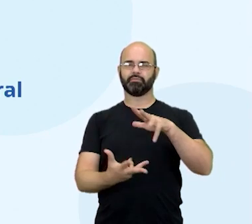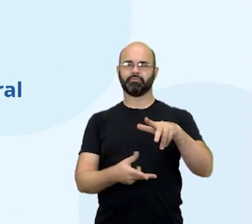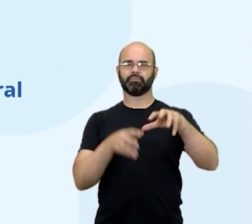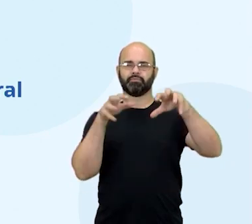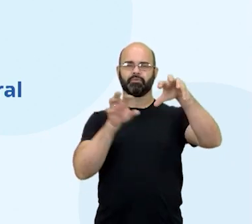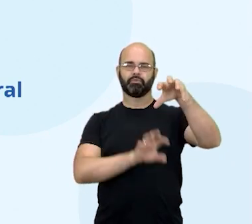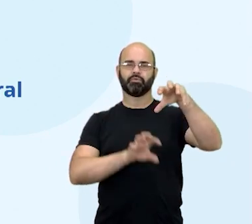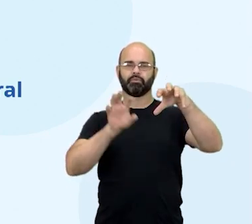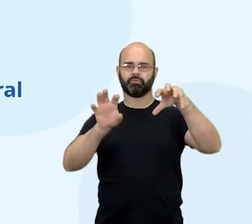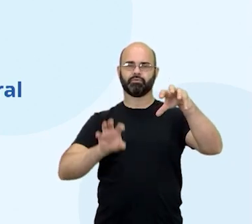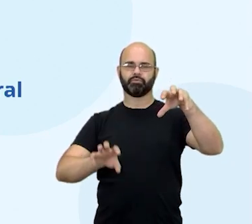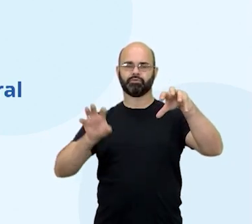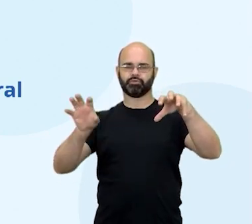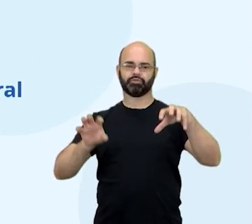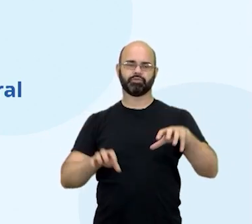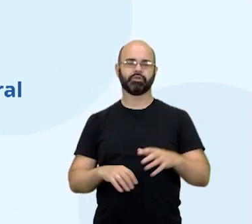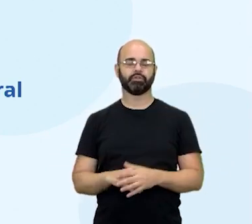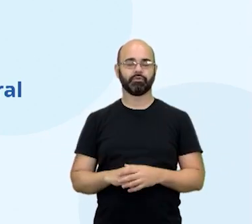Muito importante para o aluninho,